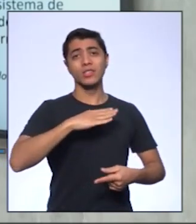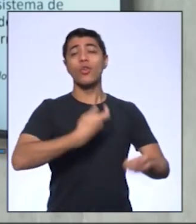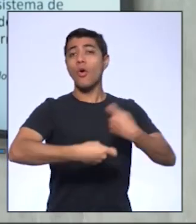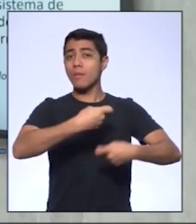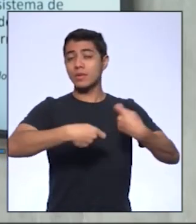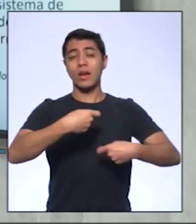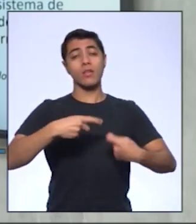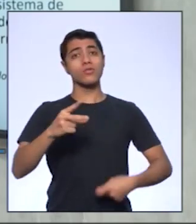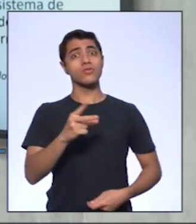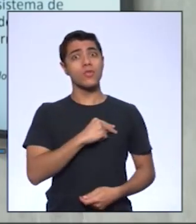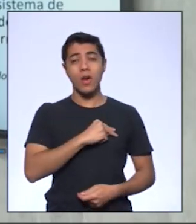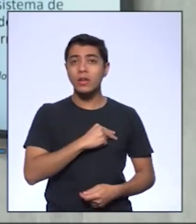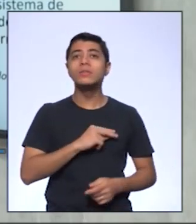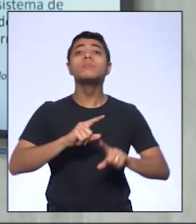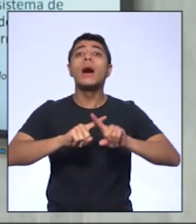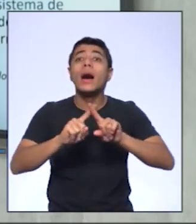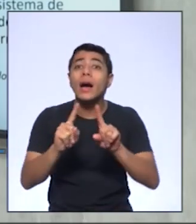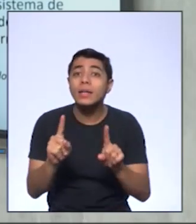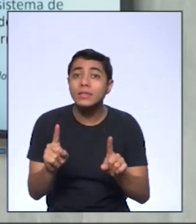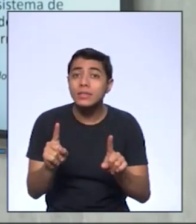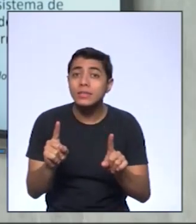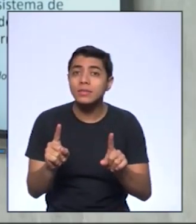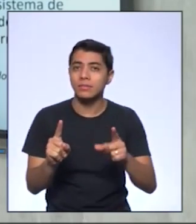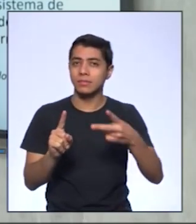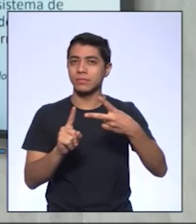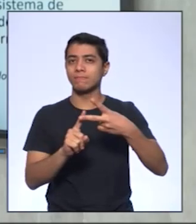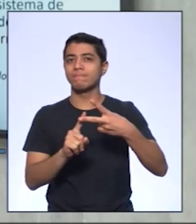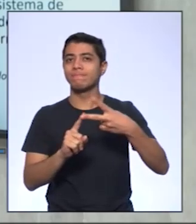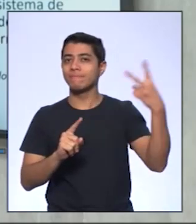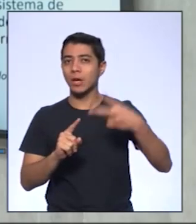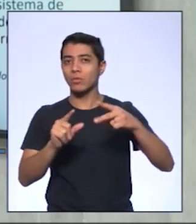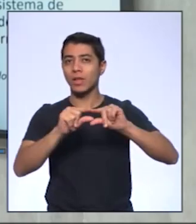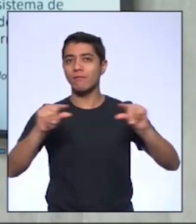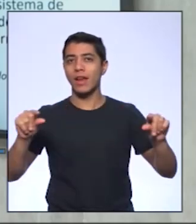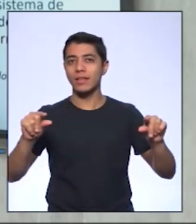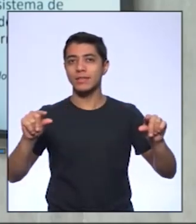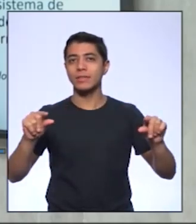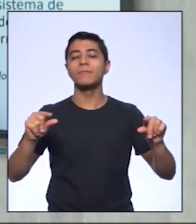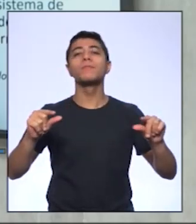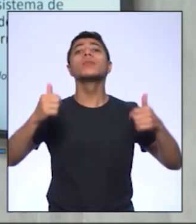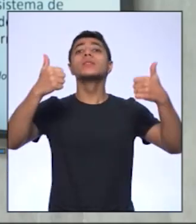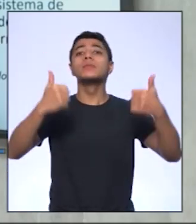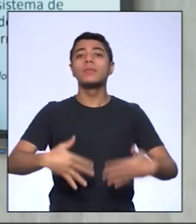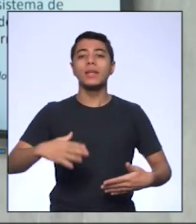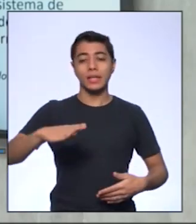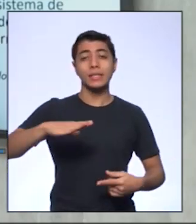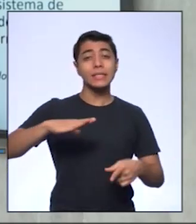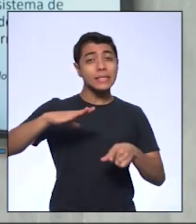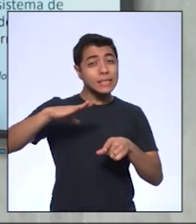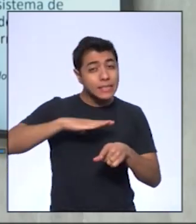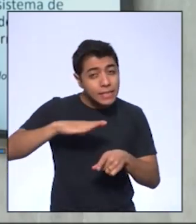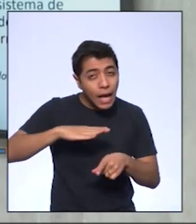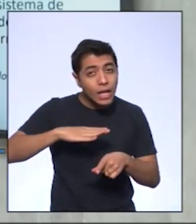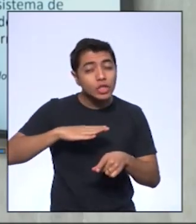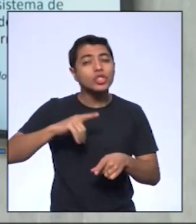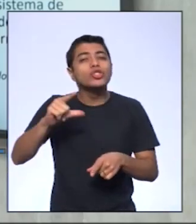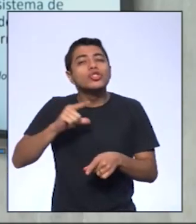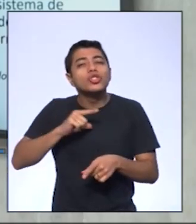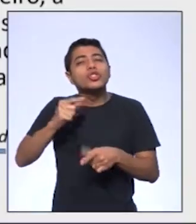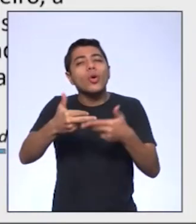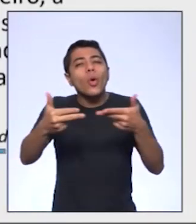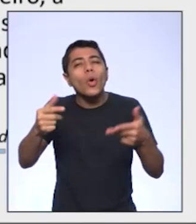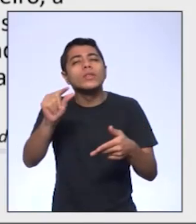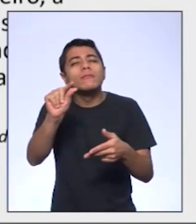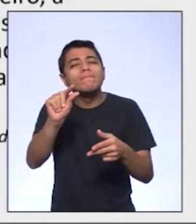senhora. Só que aí vem a segunda frase. E a segunda frase mostra que a cidade também é um lugar que lembra muito o mundo feudal. Volta para o slide.